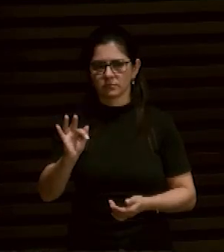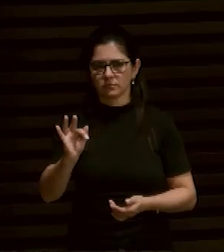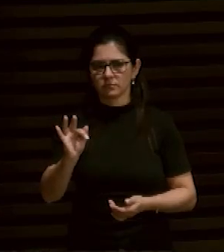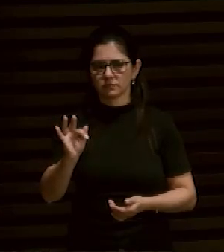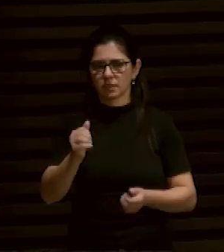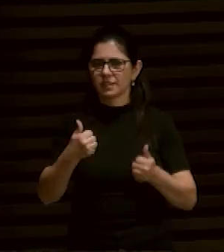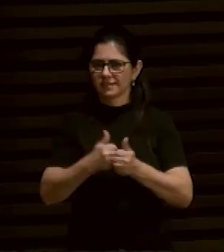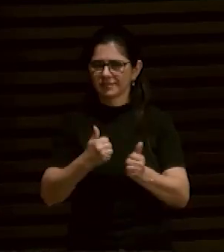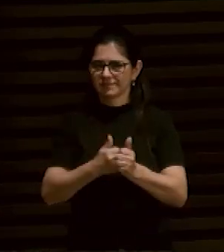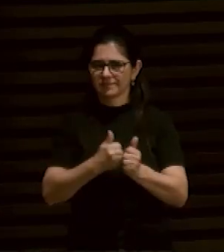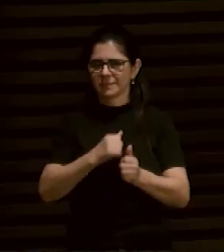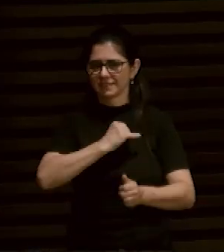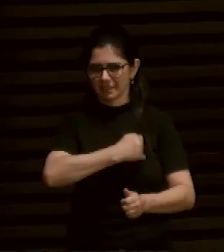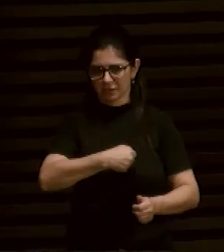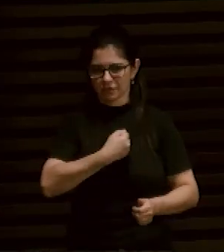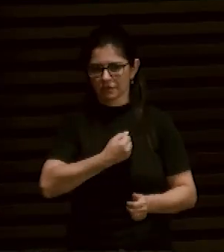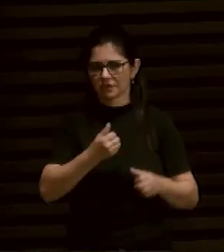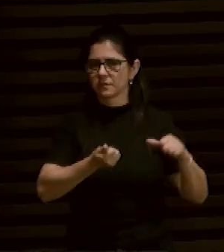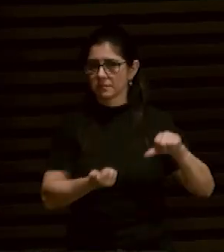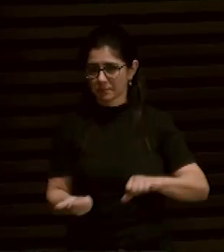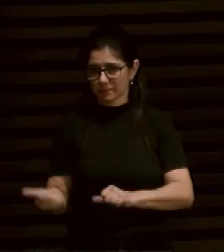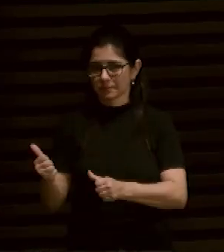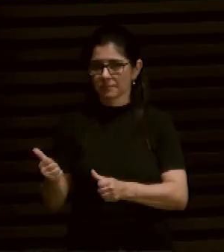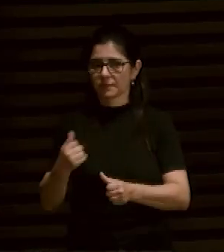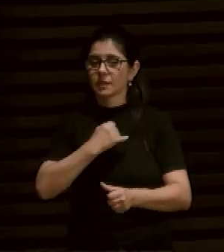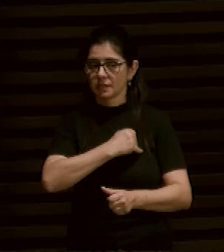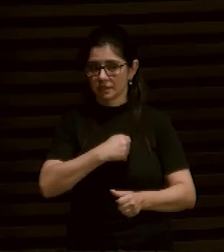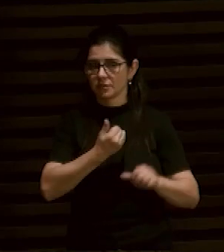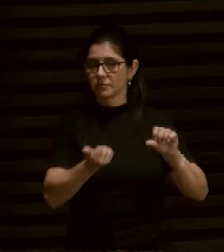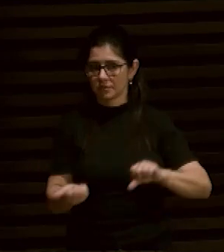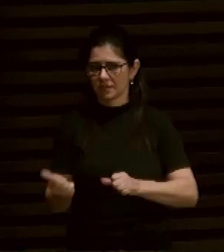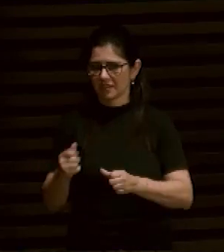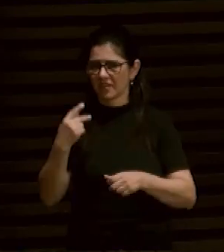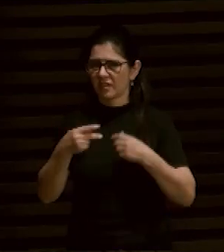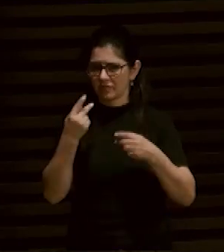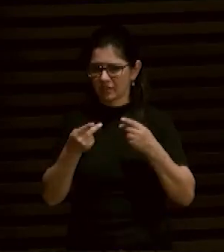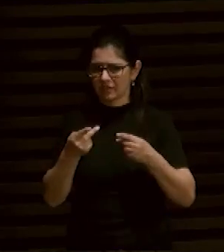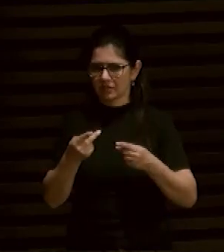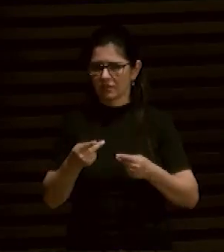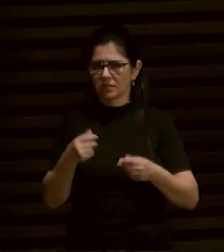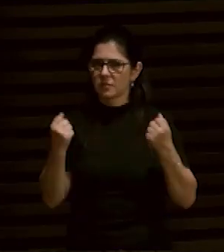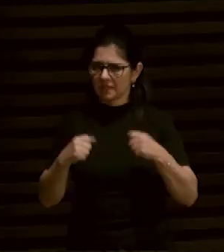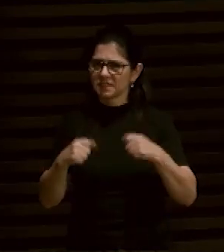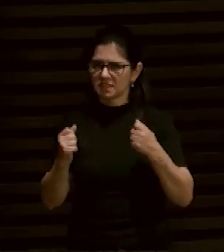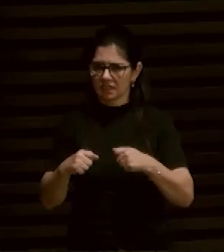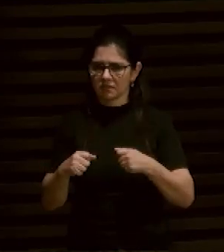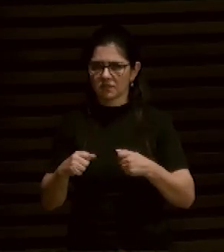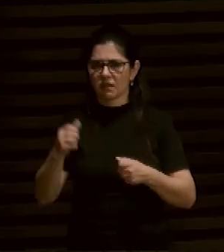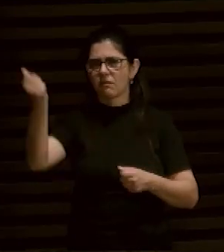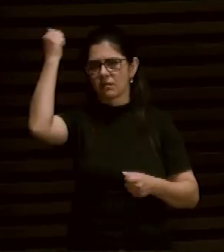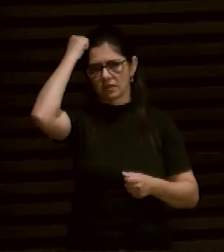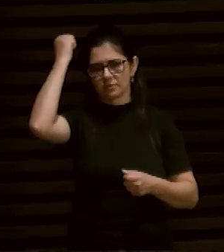de arrependimento. Lê a história de Faraó, por exemplo, Êxodo capítulo 5, Faraó fala assim: eu